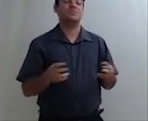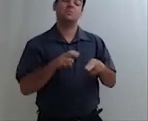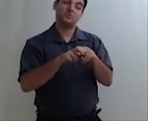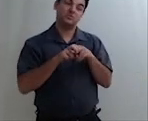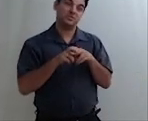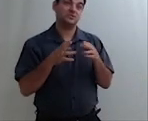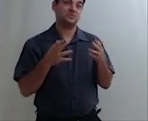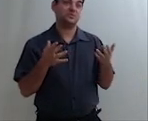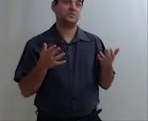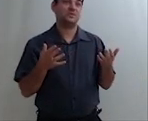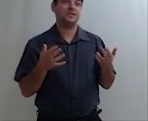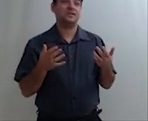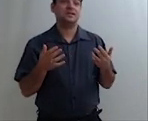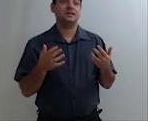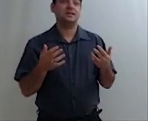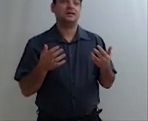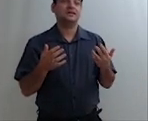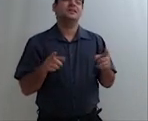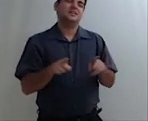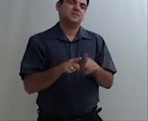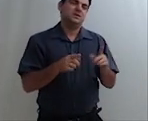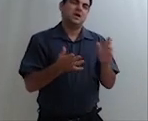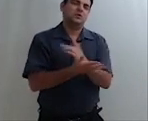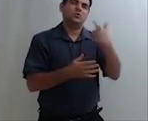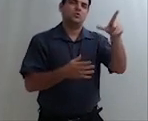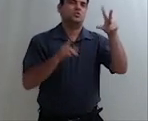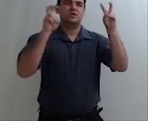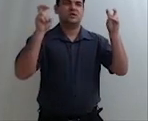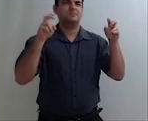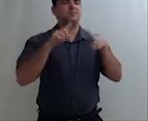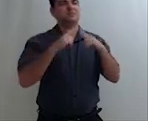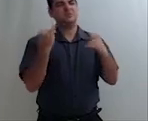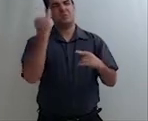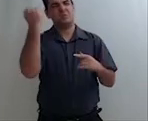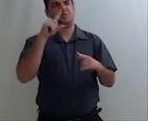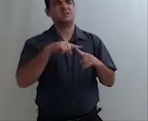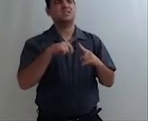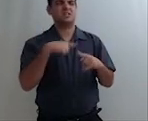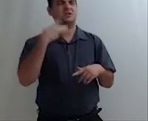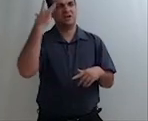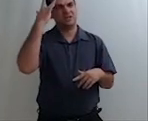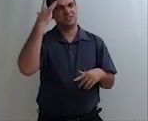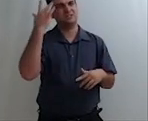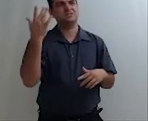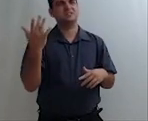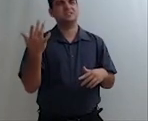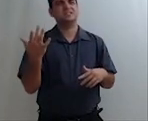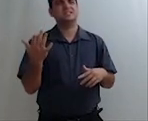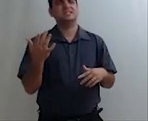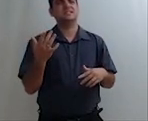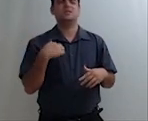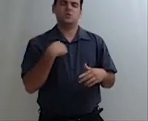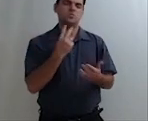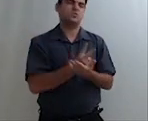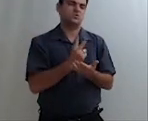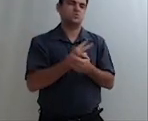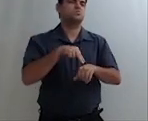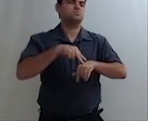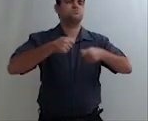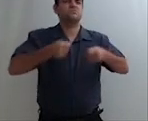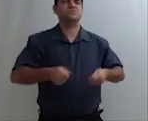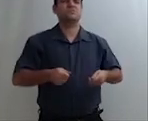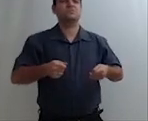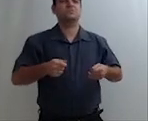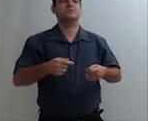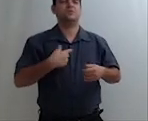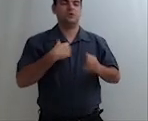e por considerações outras que eu acho que não são importantes aqui né fazer eu apenas manho o meu posicionamento eoto com a